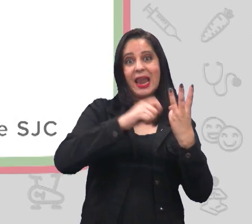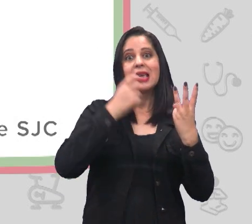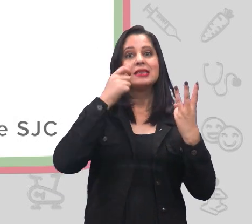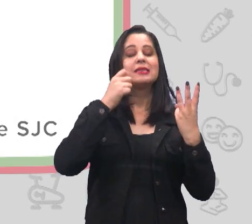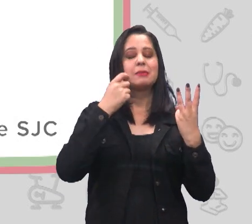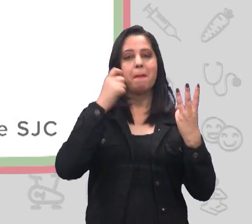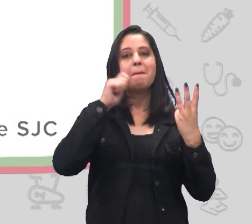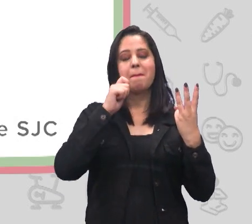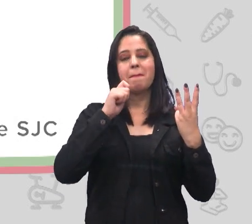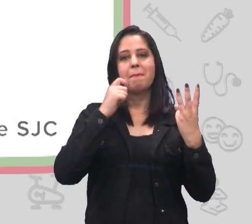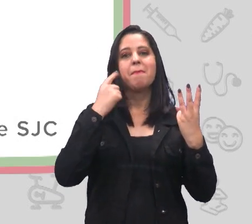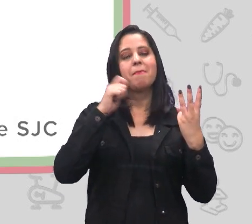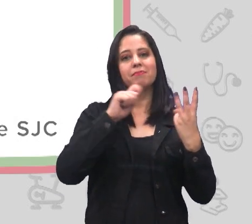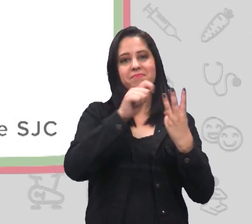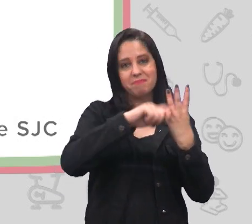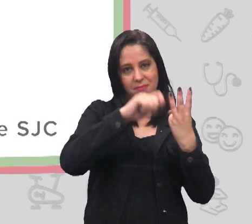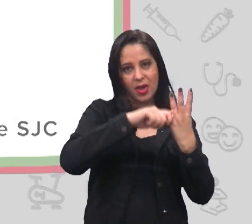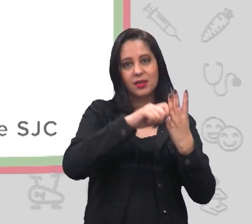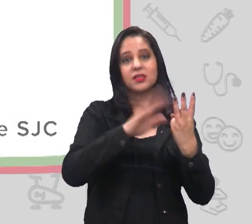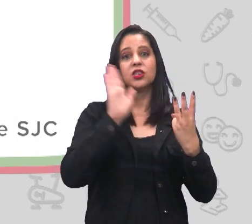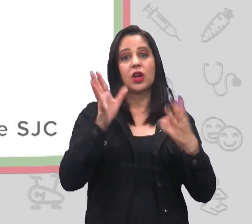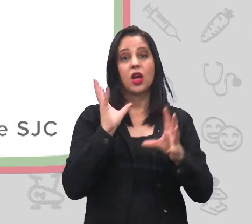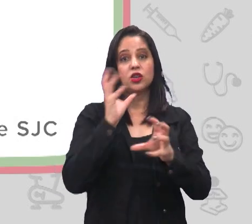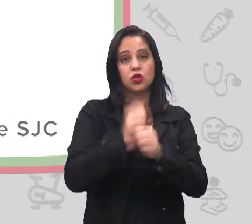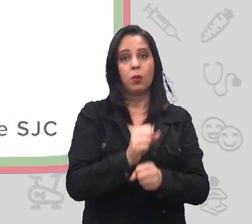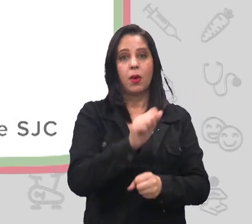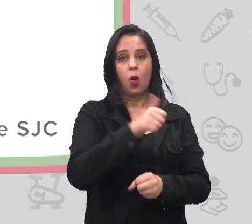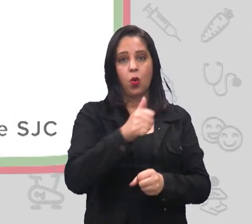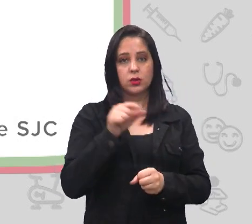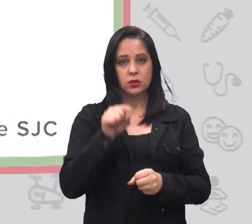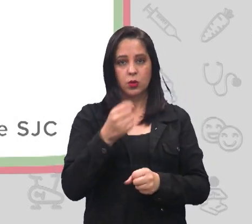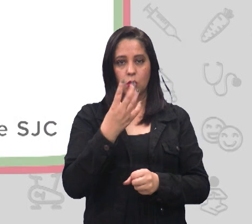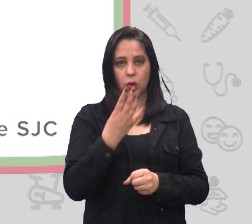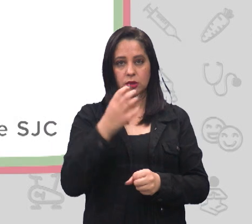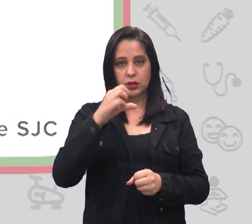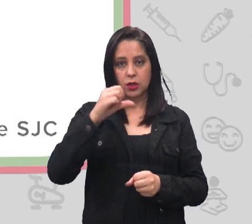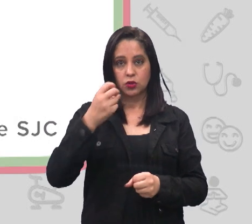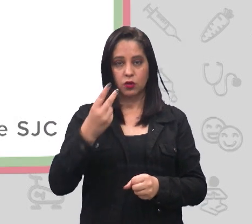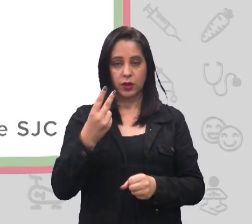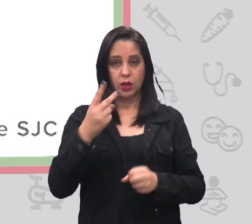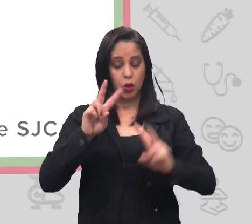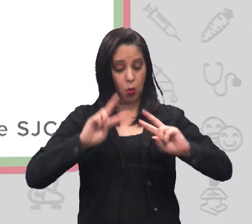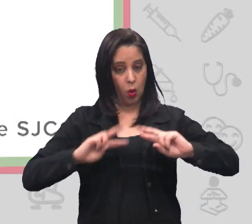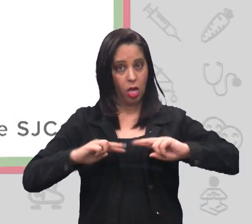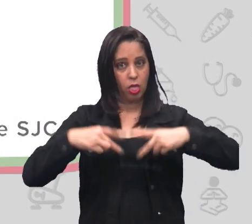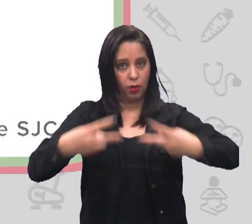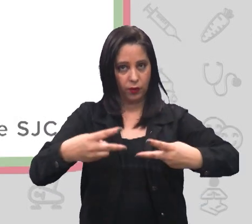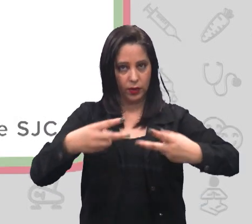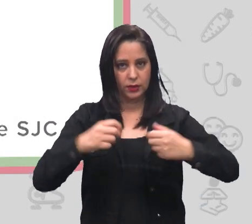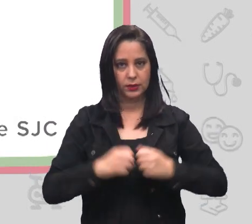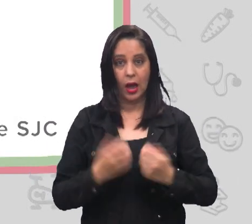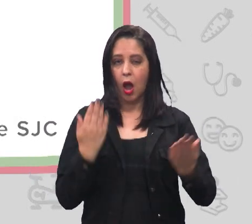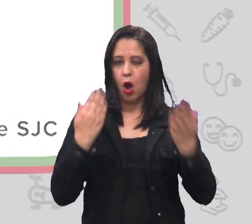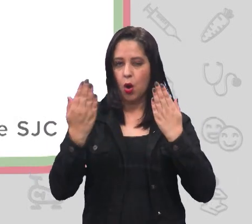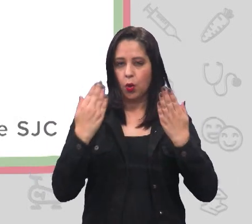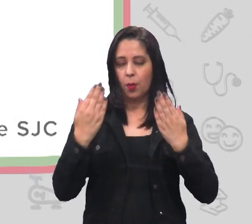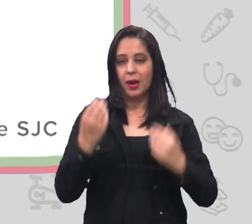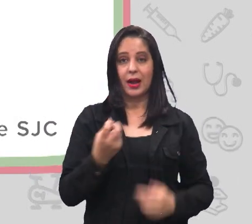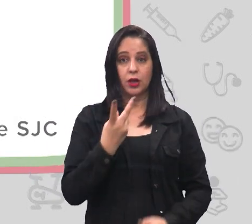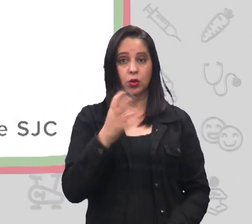foram quase 11.500 doações. Para efeito de comparação, nesse mesmo período